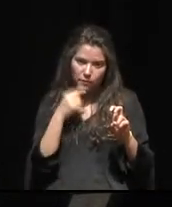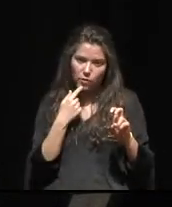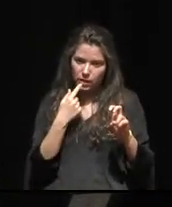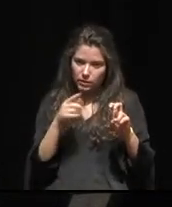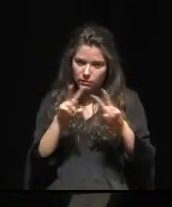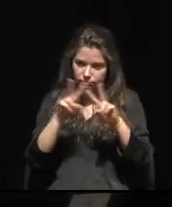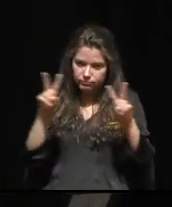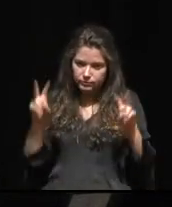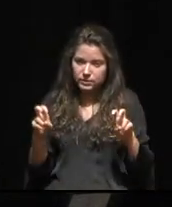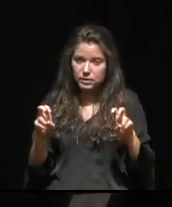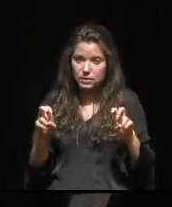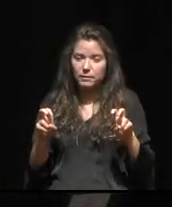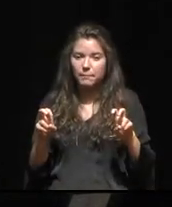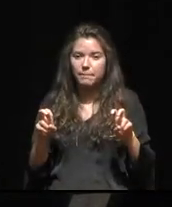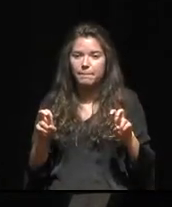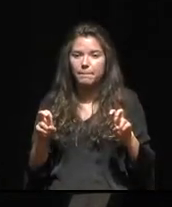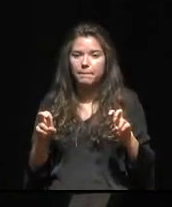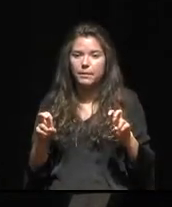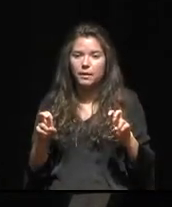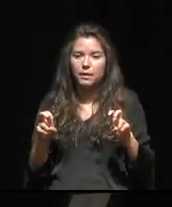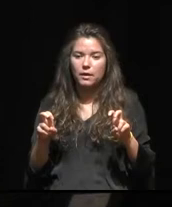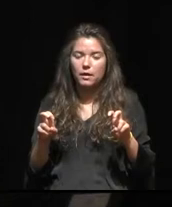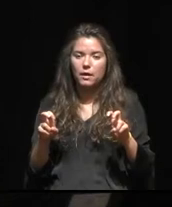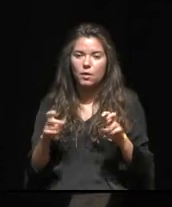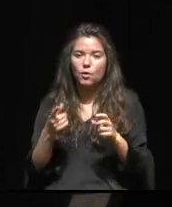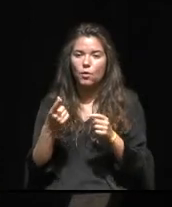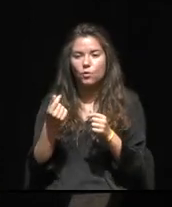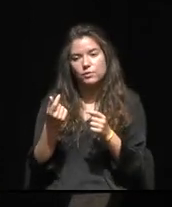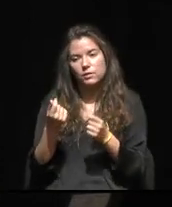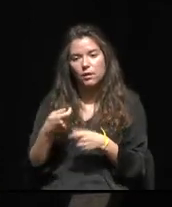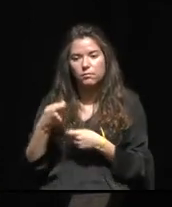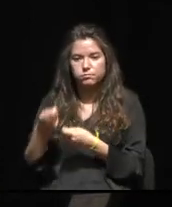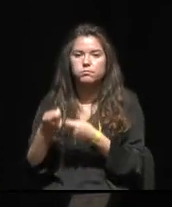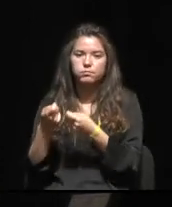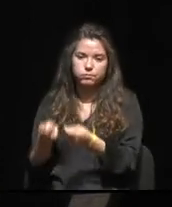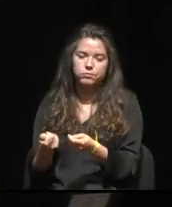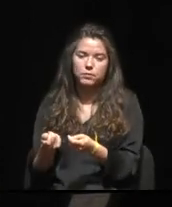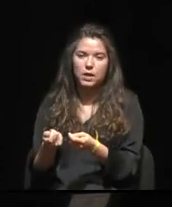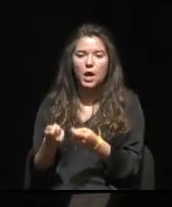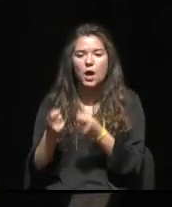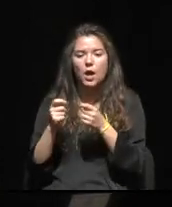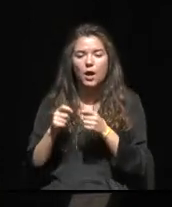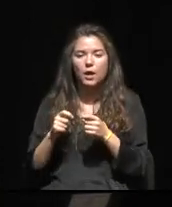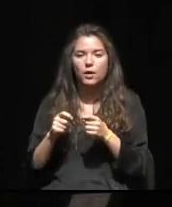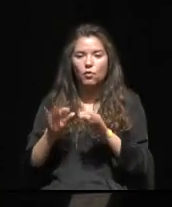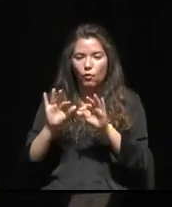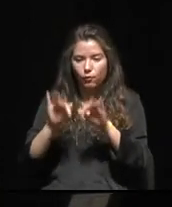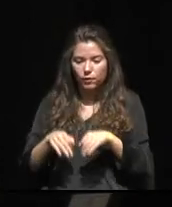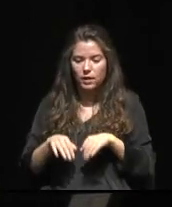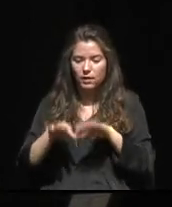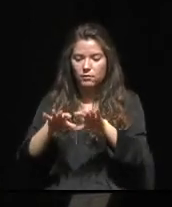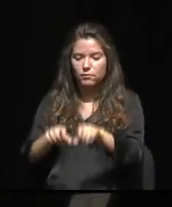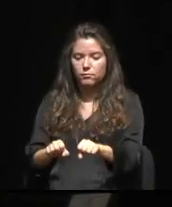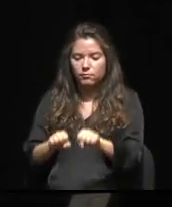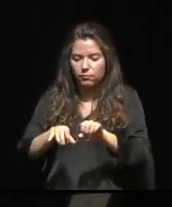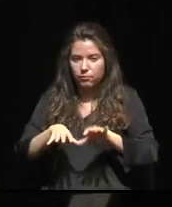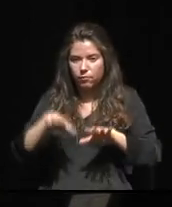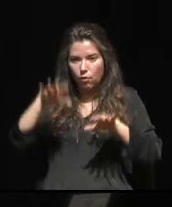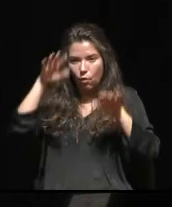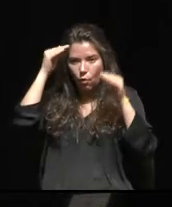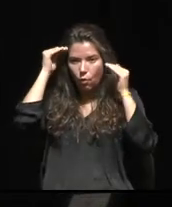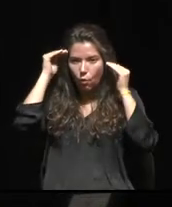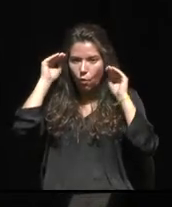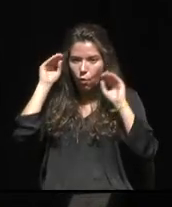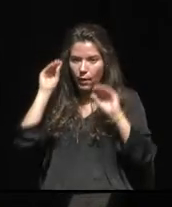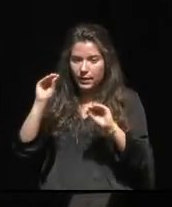citar acabou-se acaba-se a propina descolonize o ensino fim de citação a ideia de que